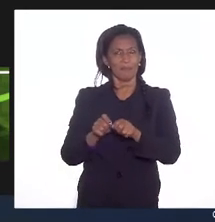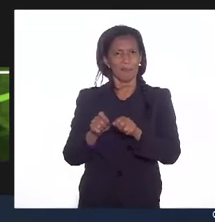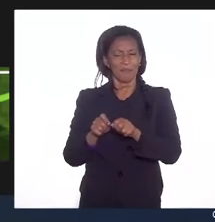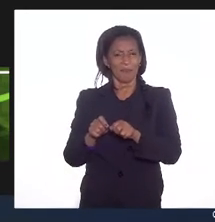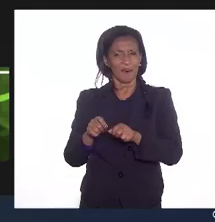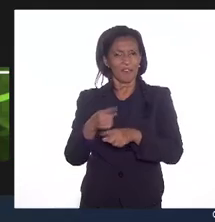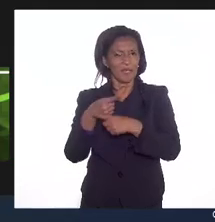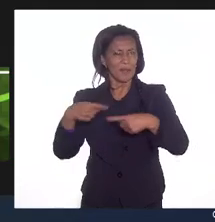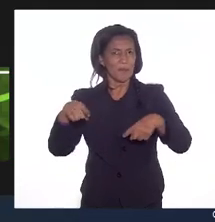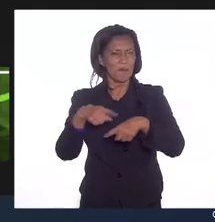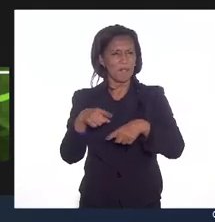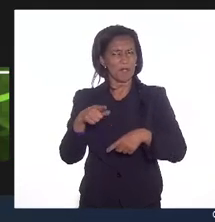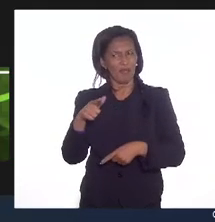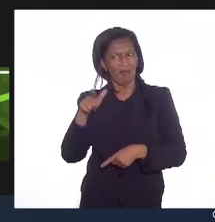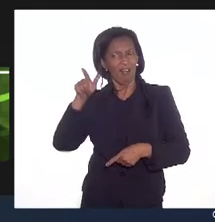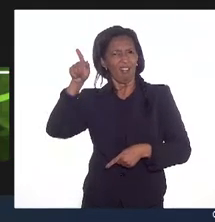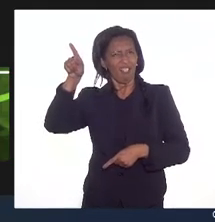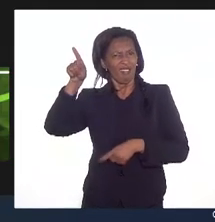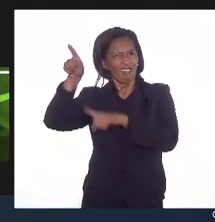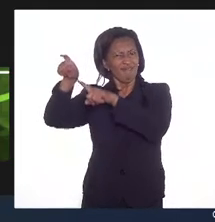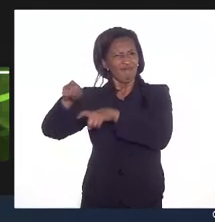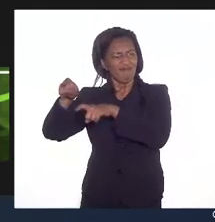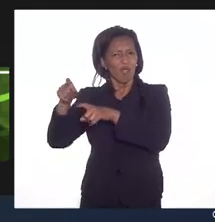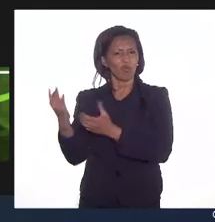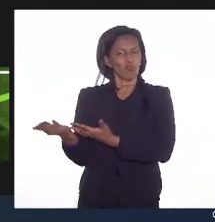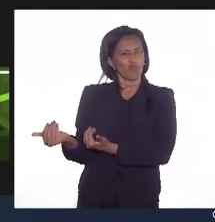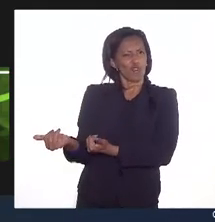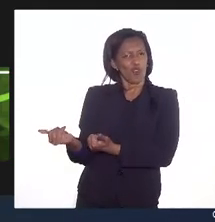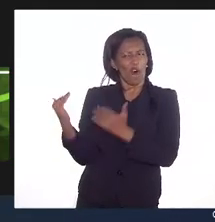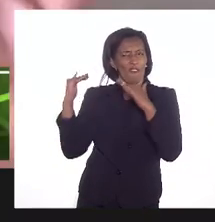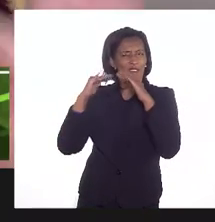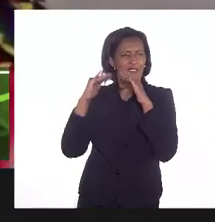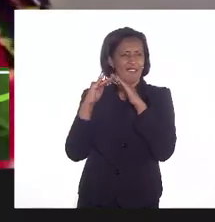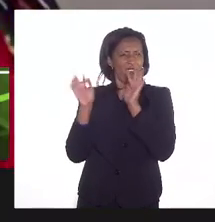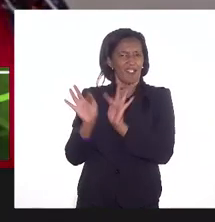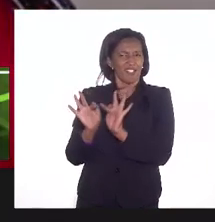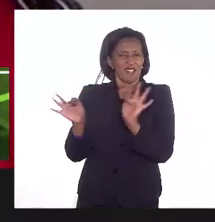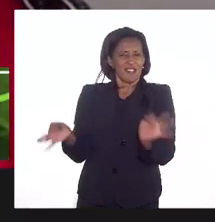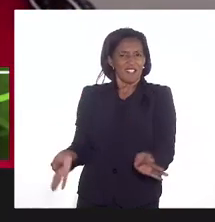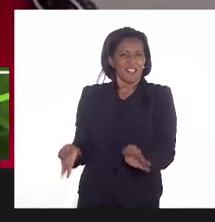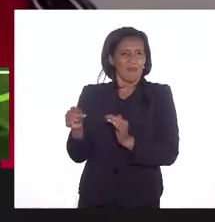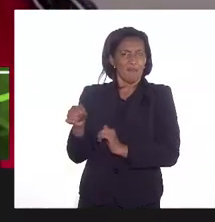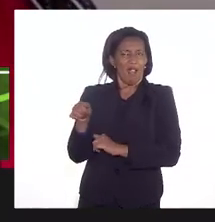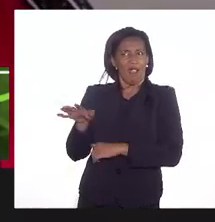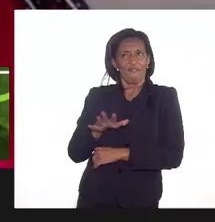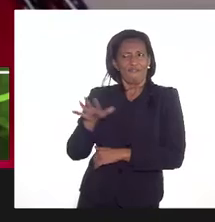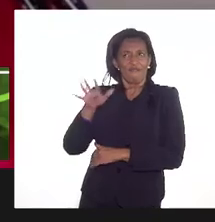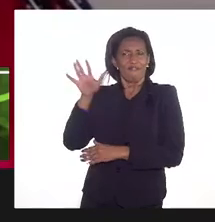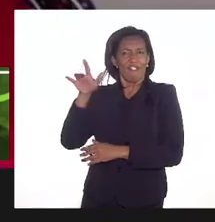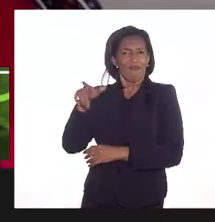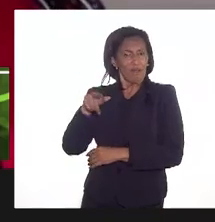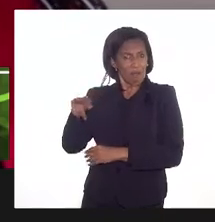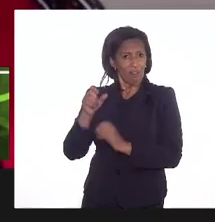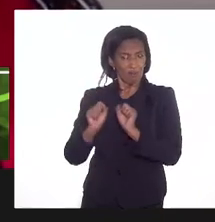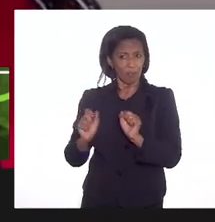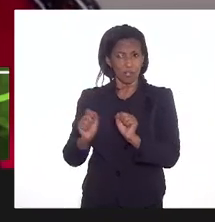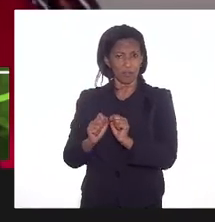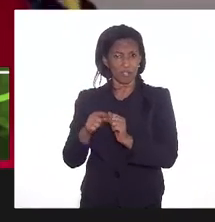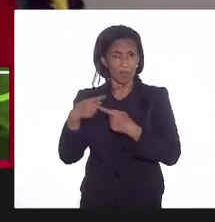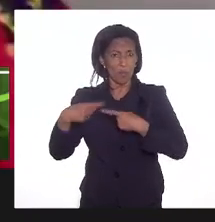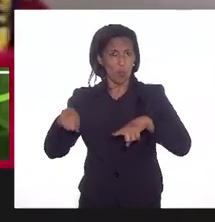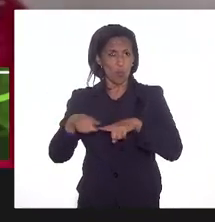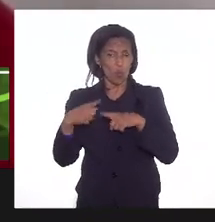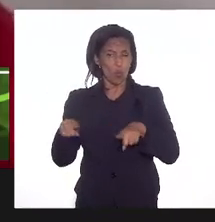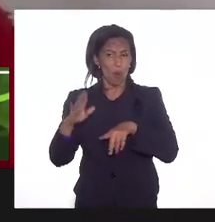esteja lá com seu computador capenga lá na sua casa no seu barraquinho na favela ele pode produzir uma música